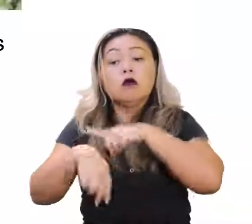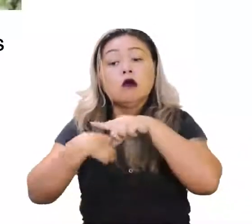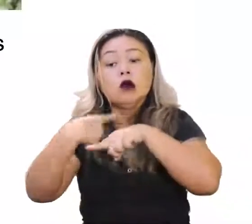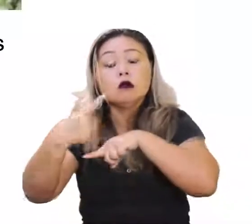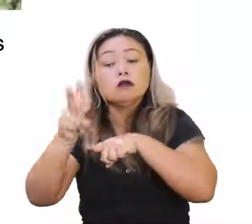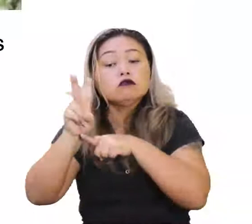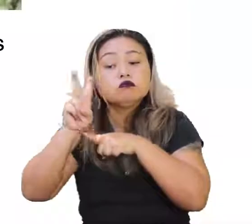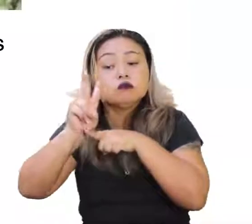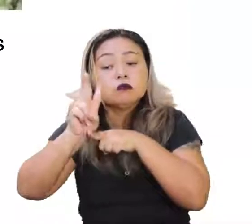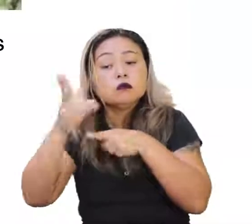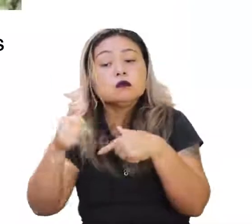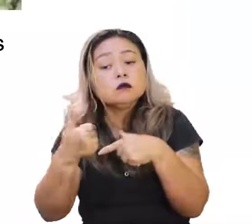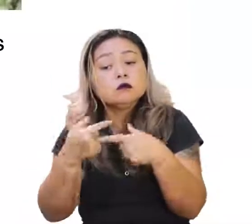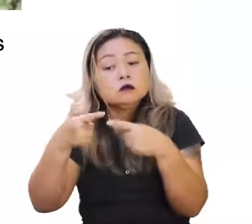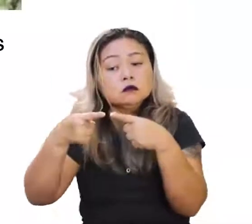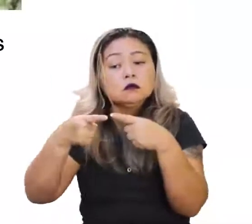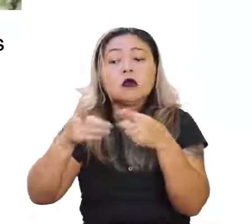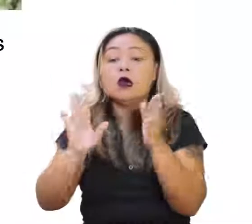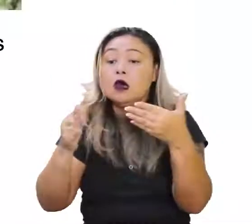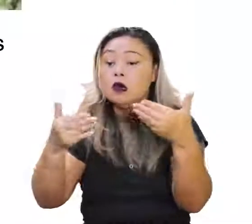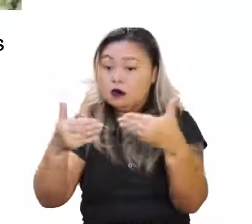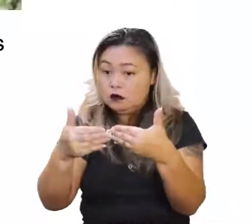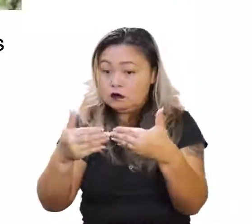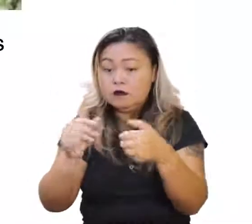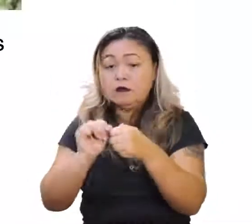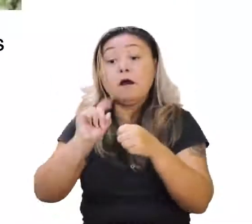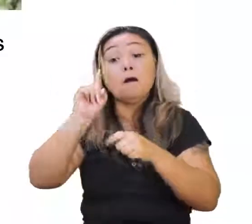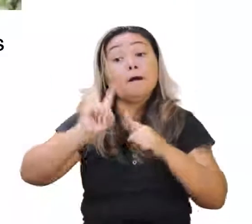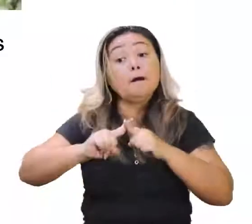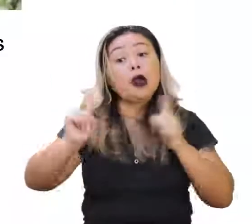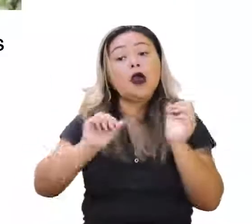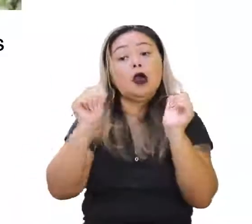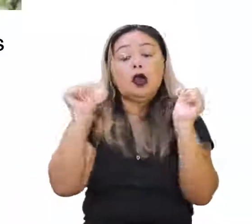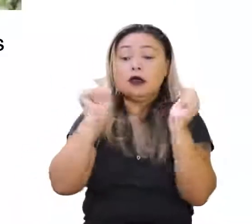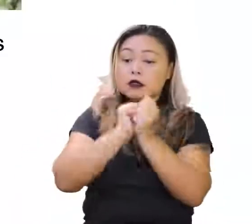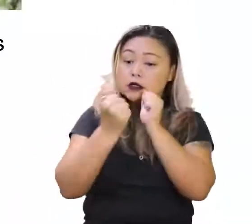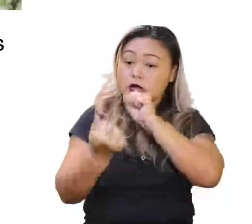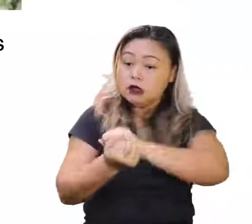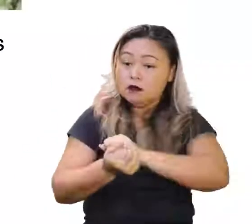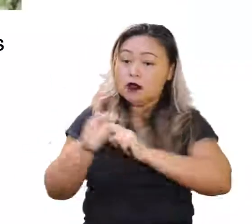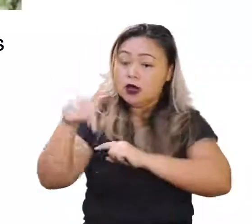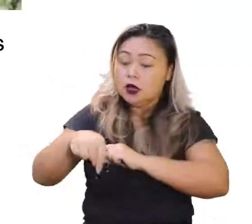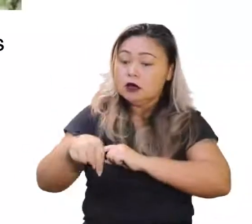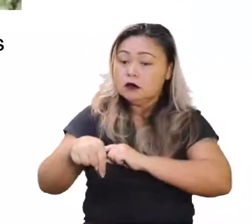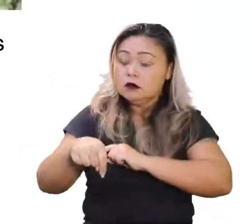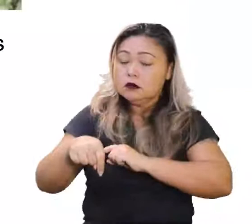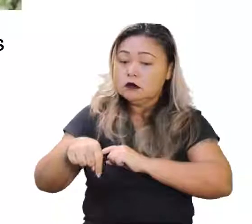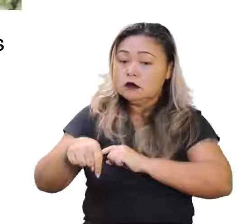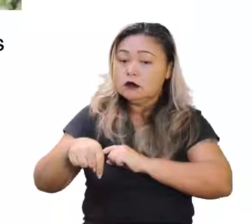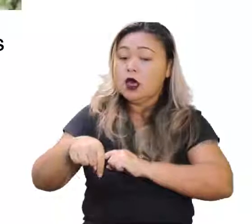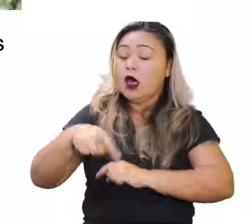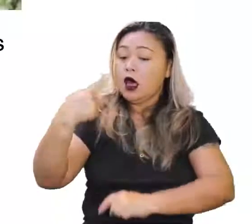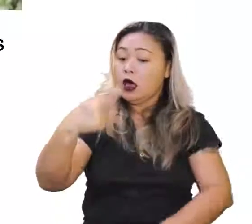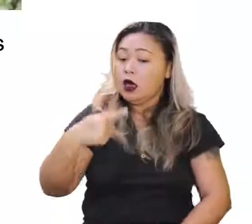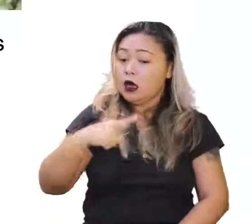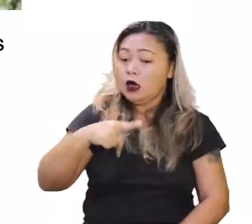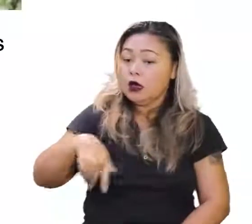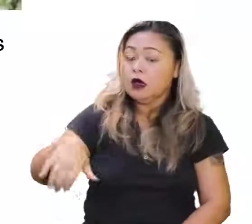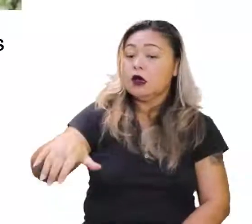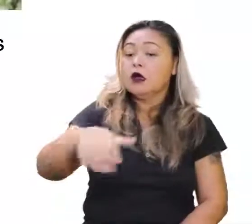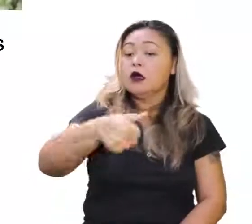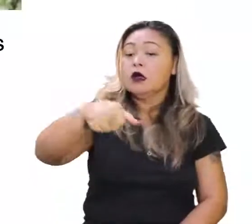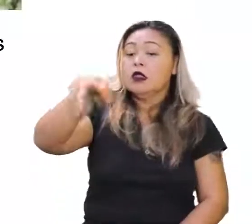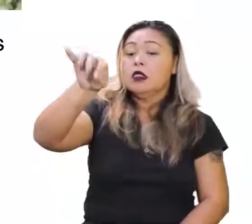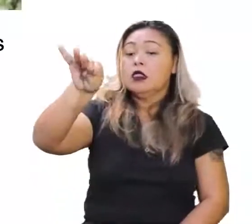de criação, tá? Mas são bem adaptadas às condições tanto na região